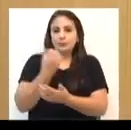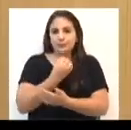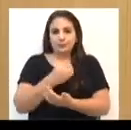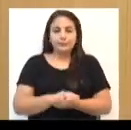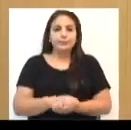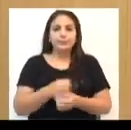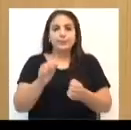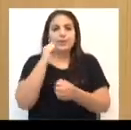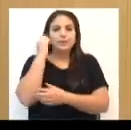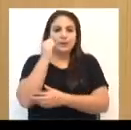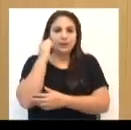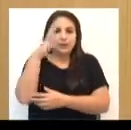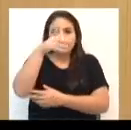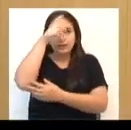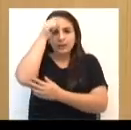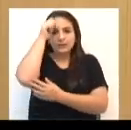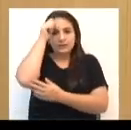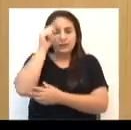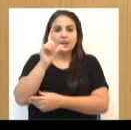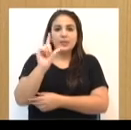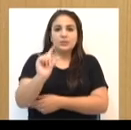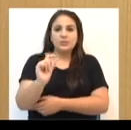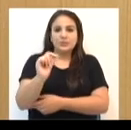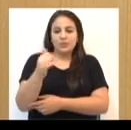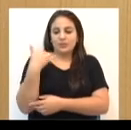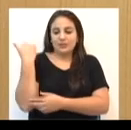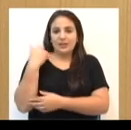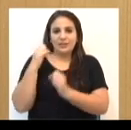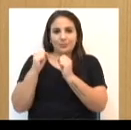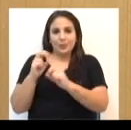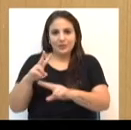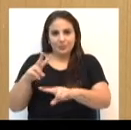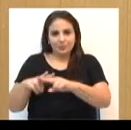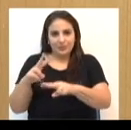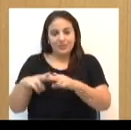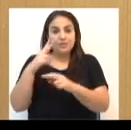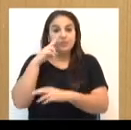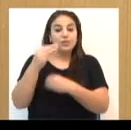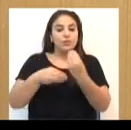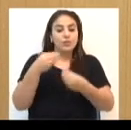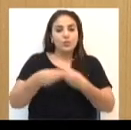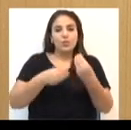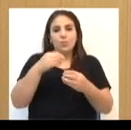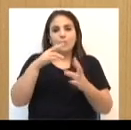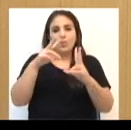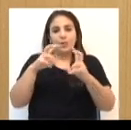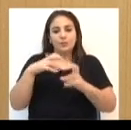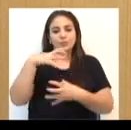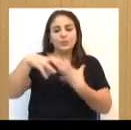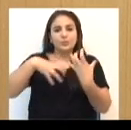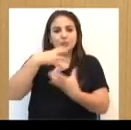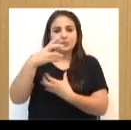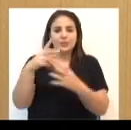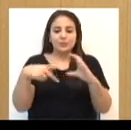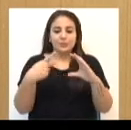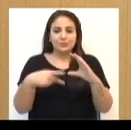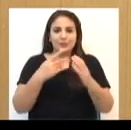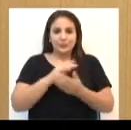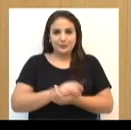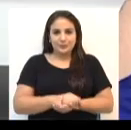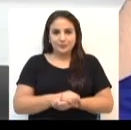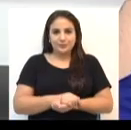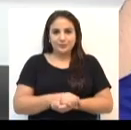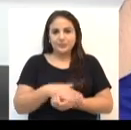a alternativa para a redução da maioridade penal. Veja como o assunto repercutiu na Câmara de